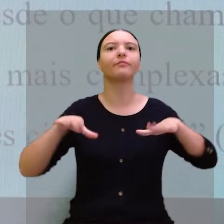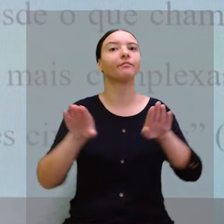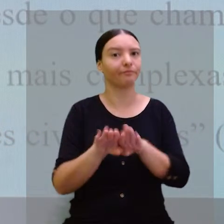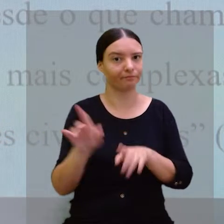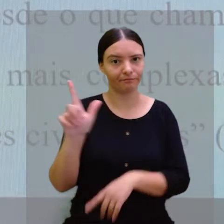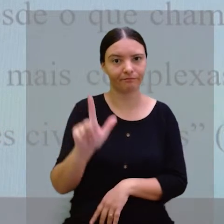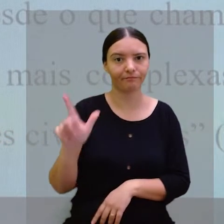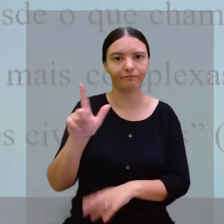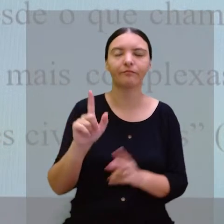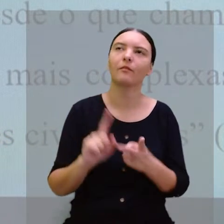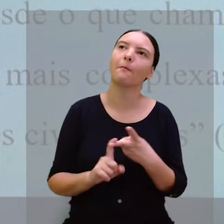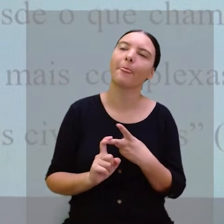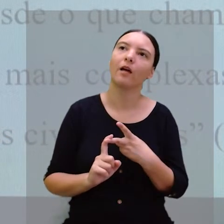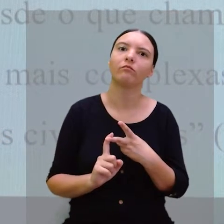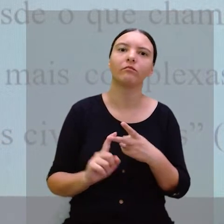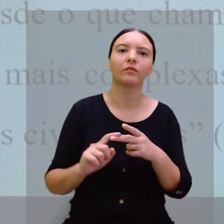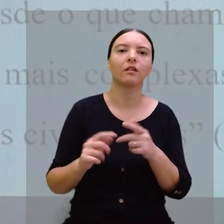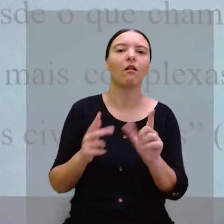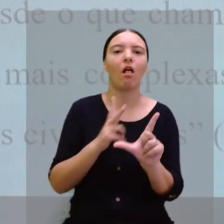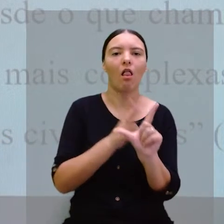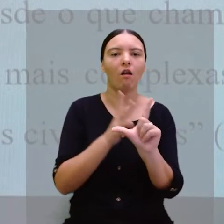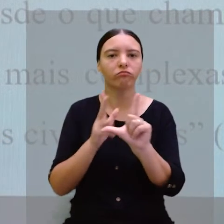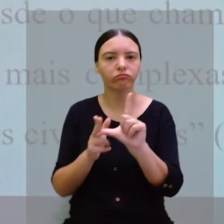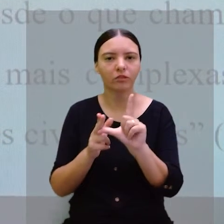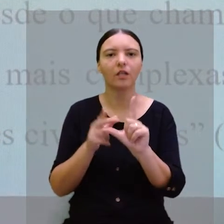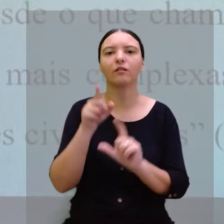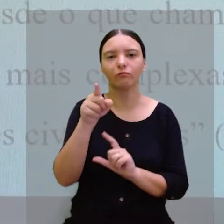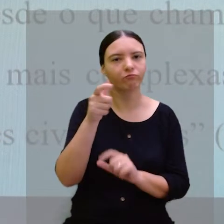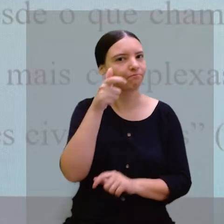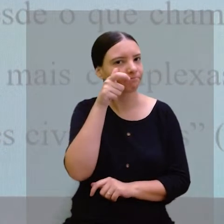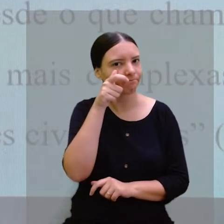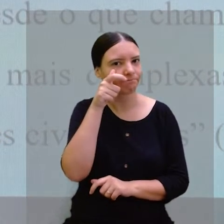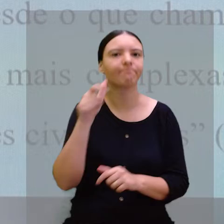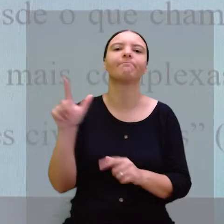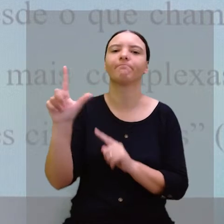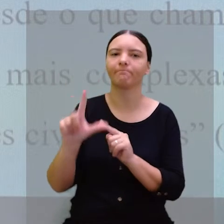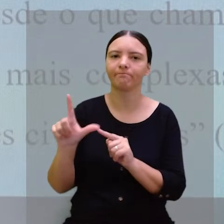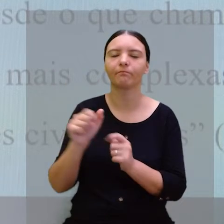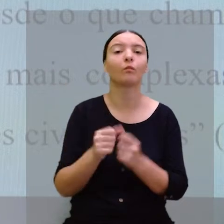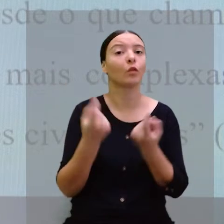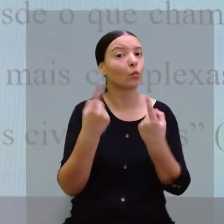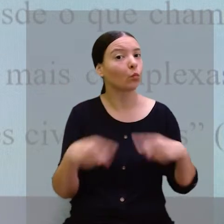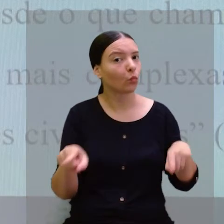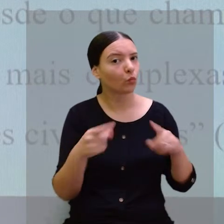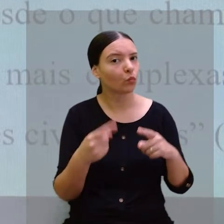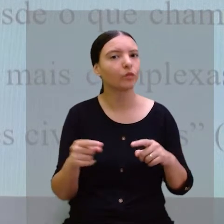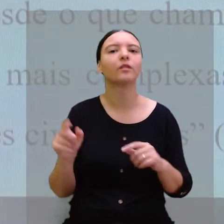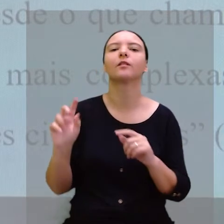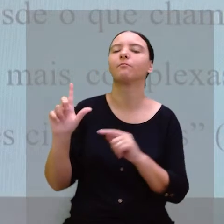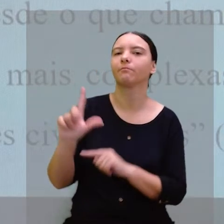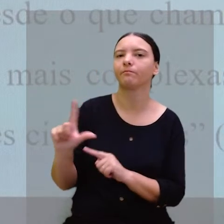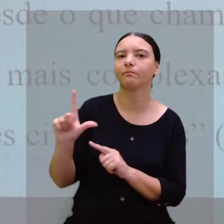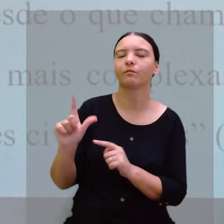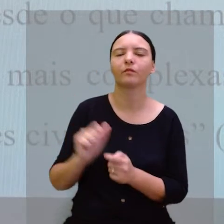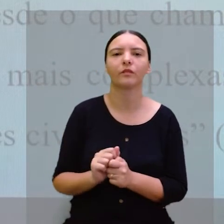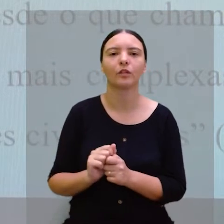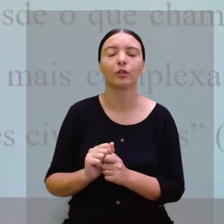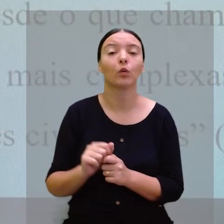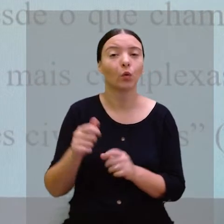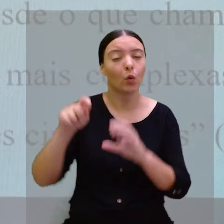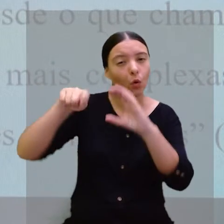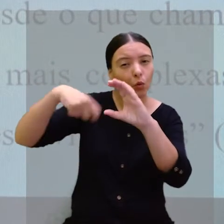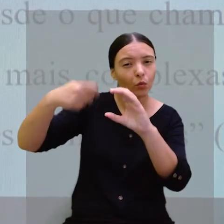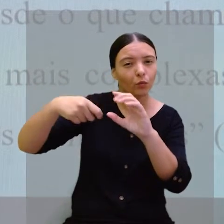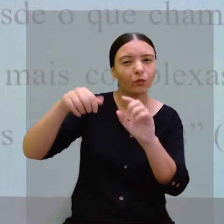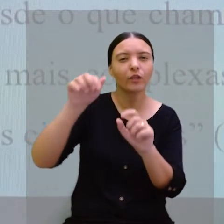sentido, a série que você vê no streaming é literatura, a música que você escuta é literatura, o vídeo do TikTok, em